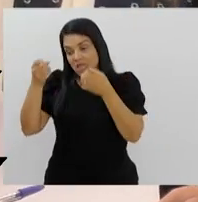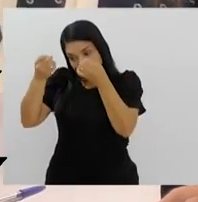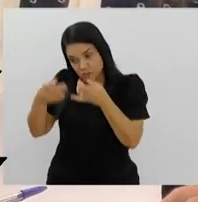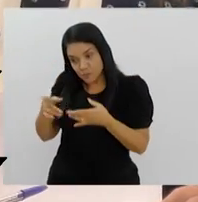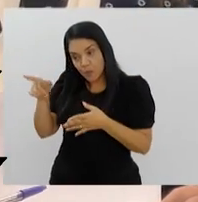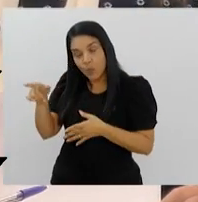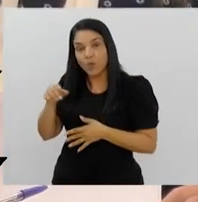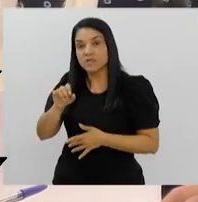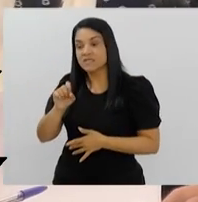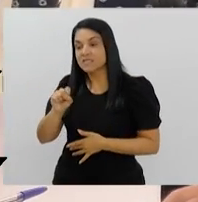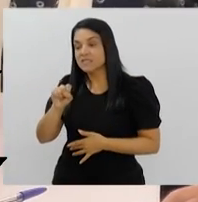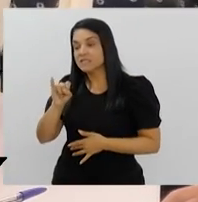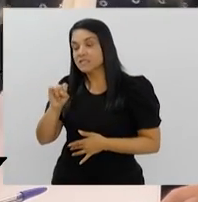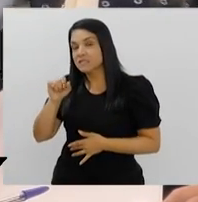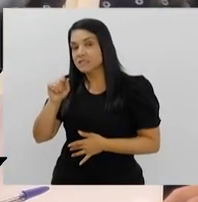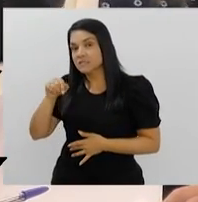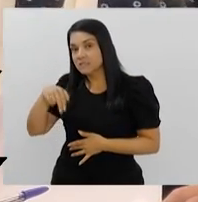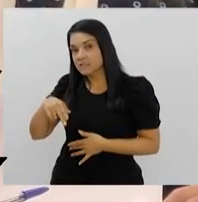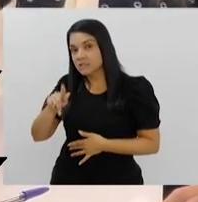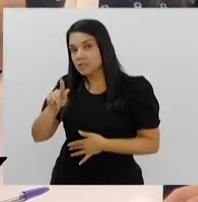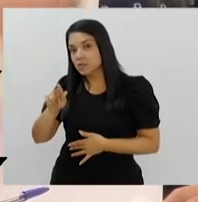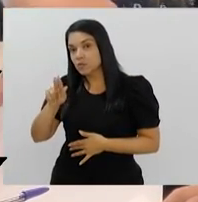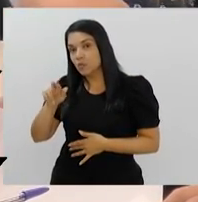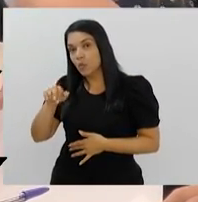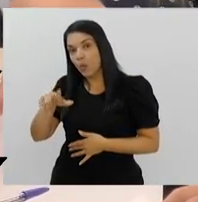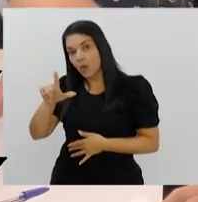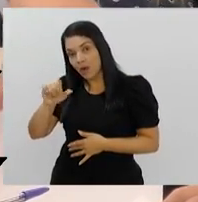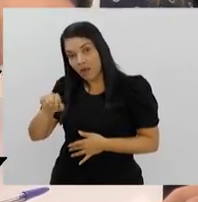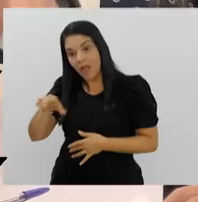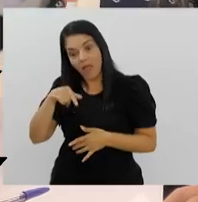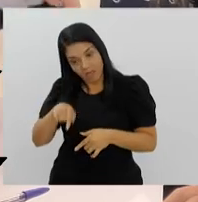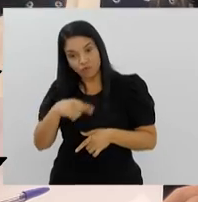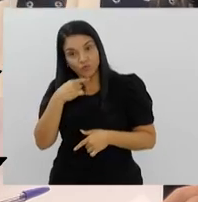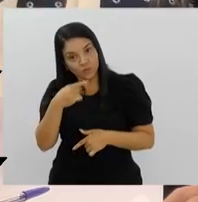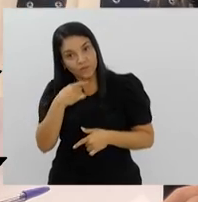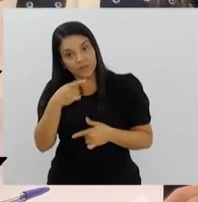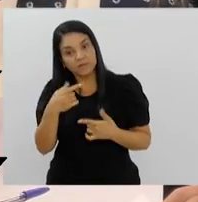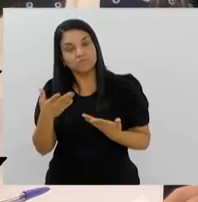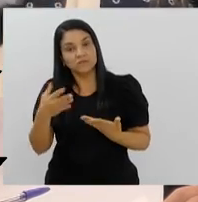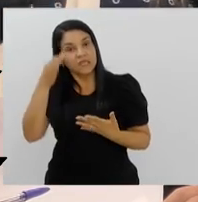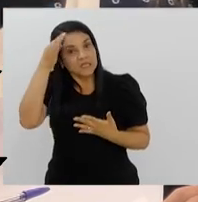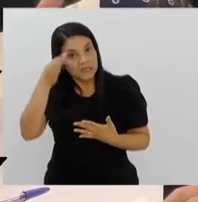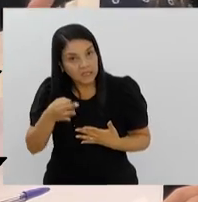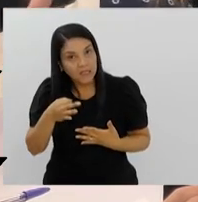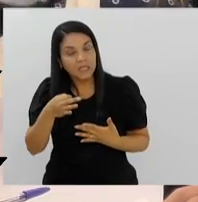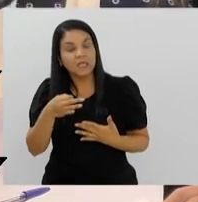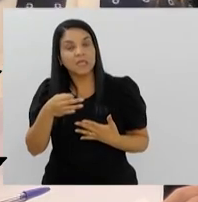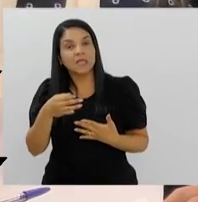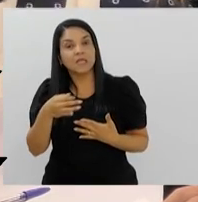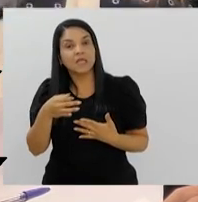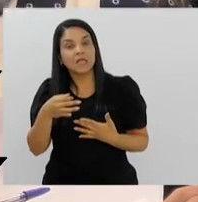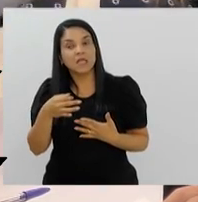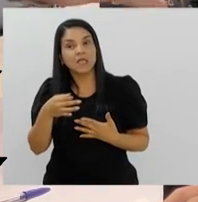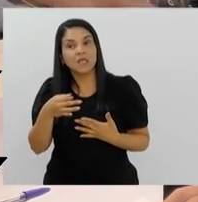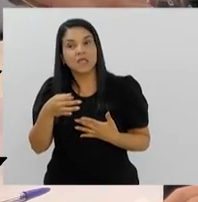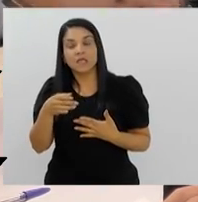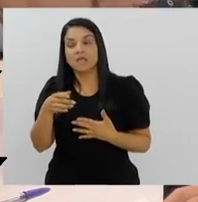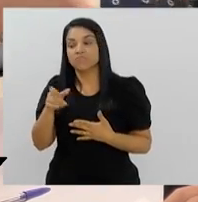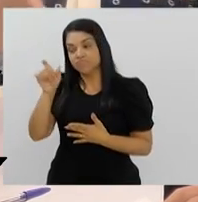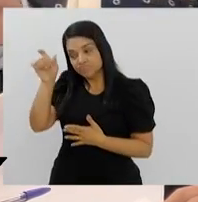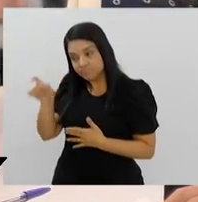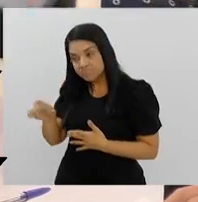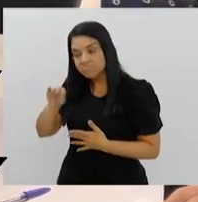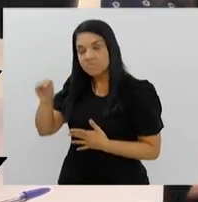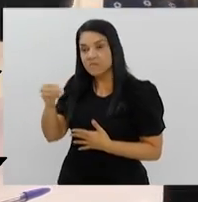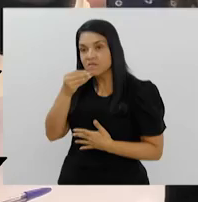ela é diferente então o que eu quero estabelecer e tirar dúvida esse é o momento mesmo é a gente entender de fato aproveitando a presença do Carlos